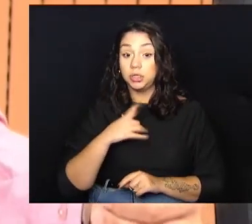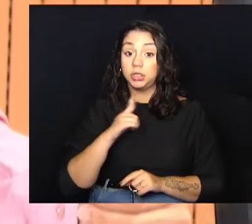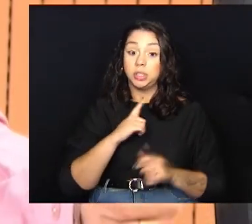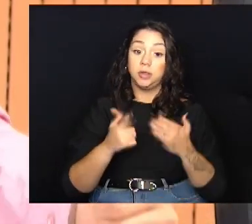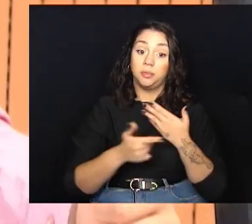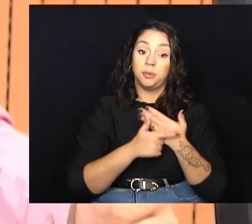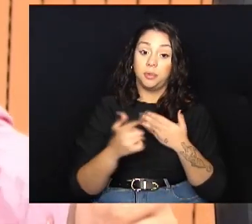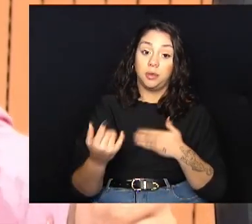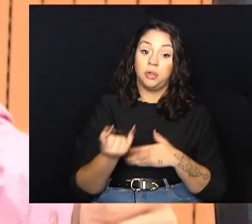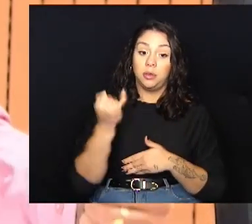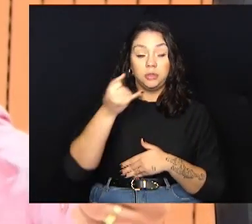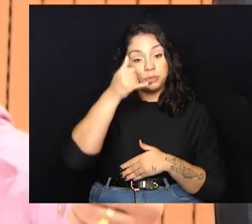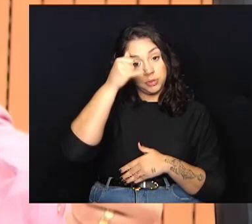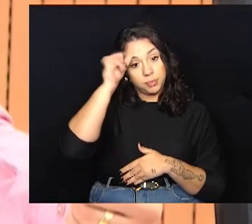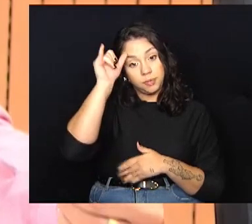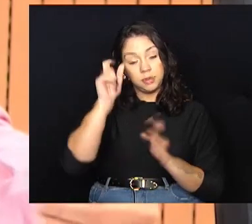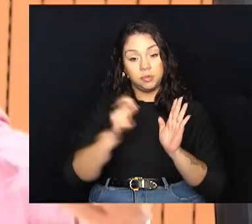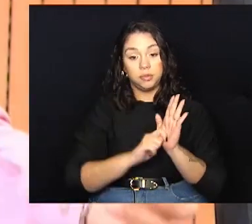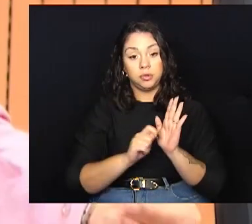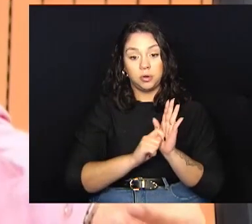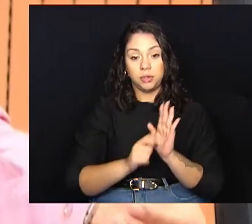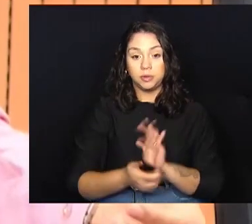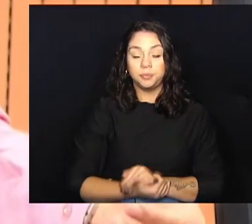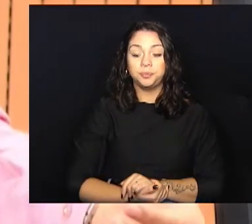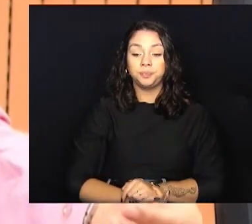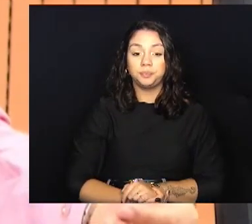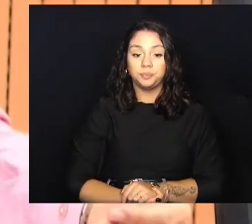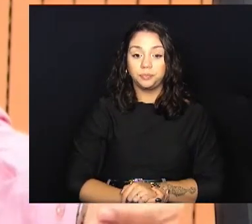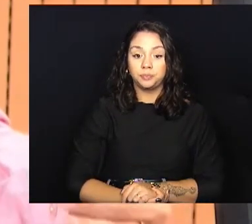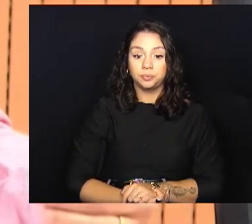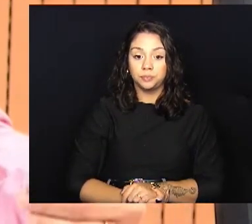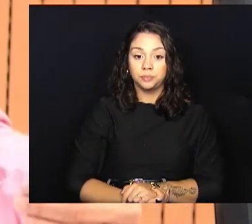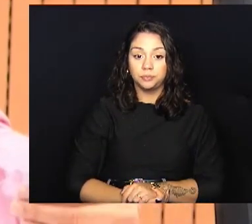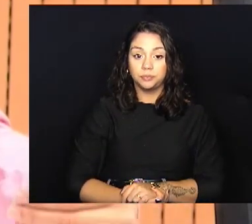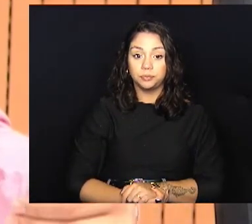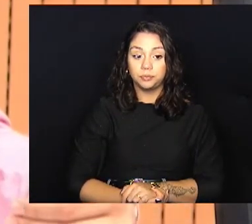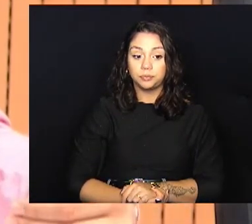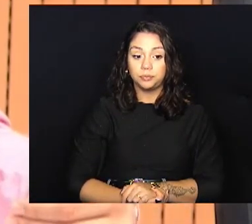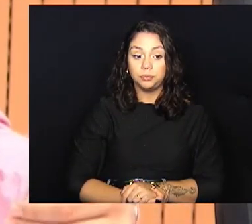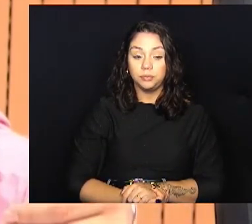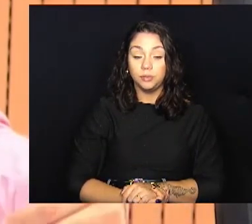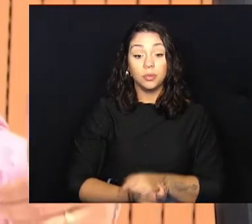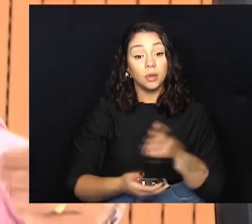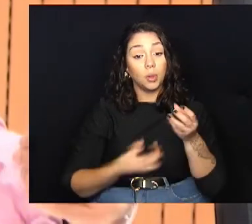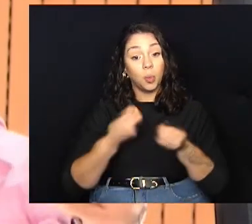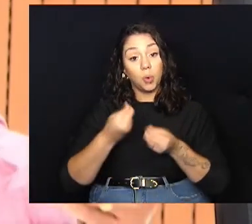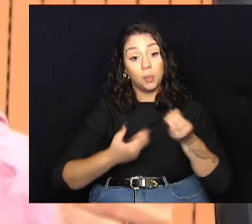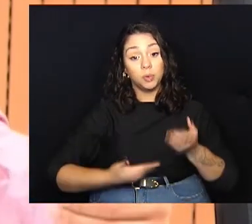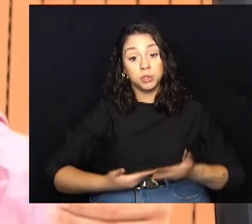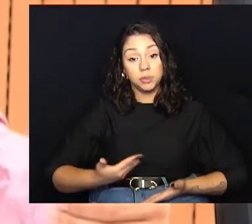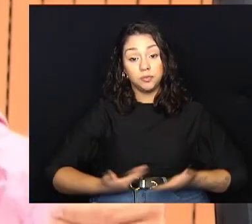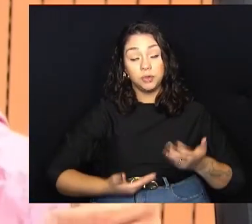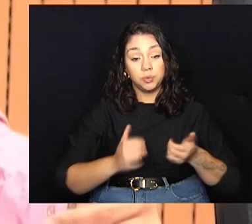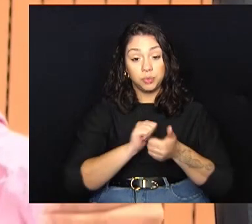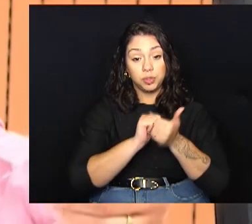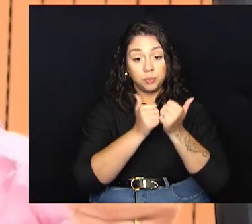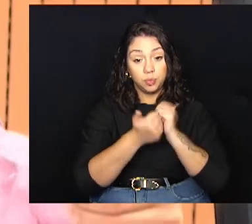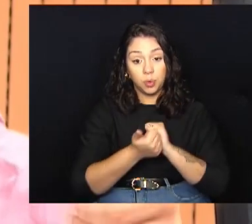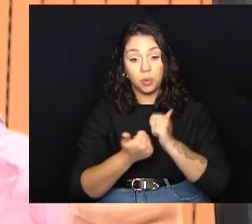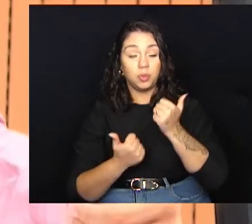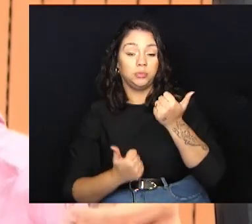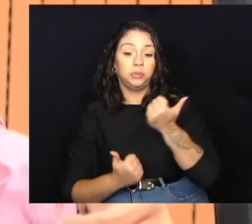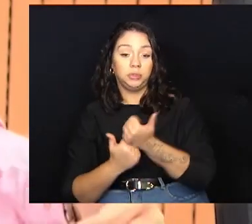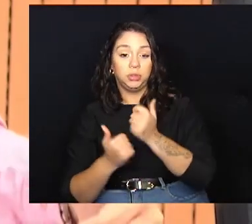no trabalho de prevenção às drogas serviços de do esporte da Assistência